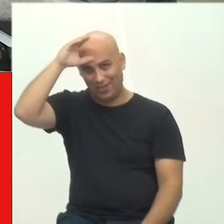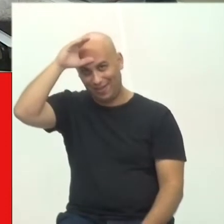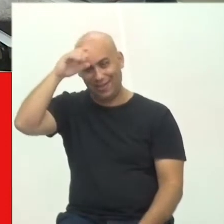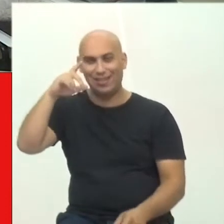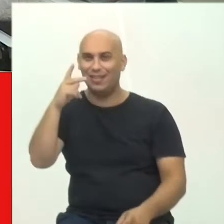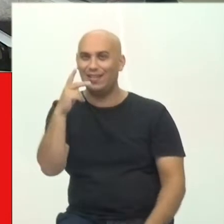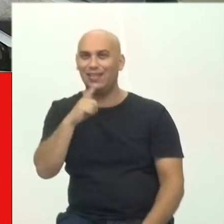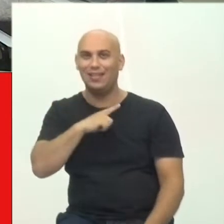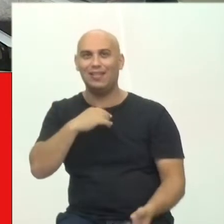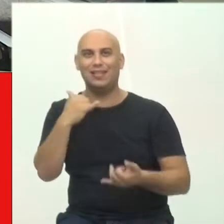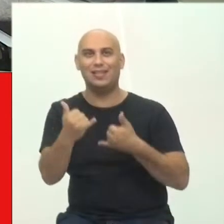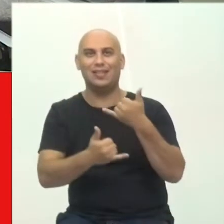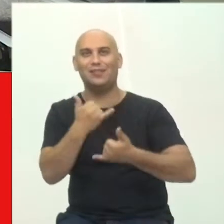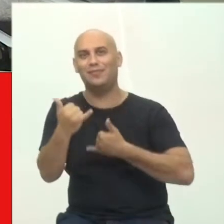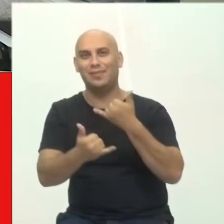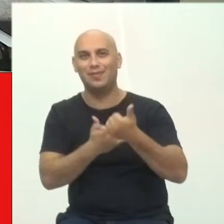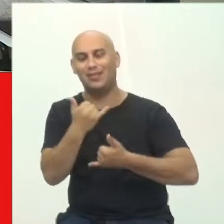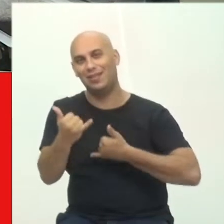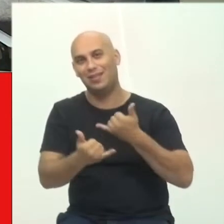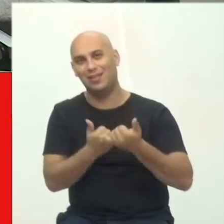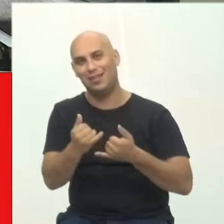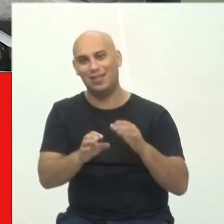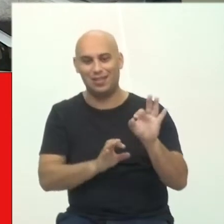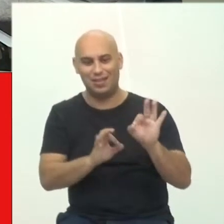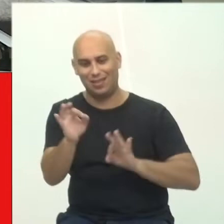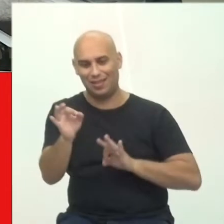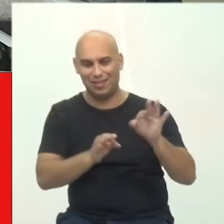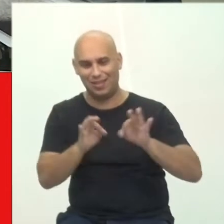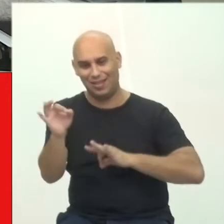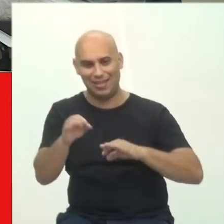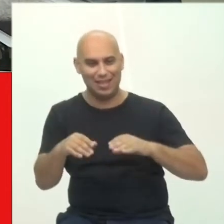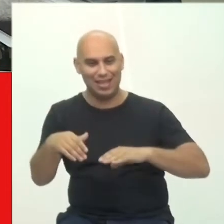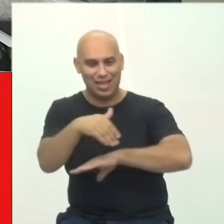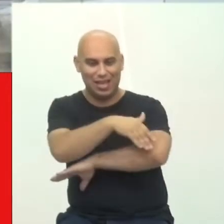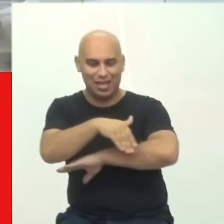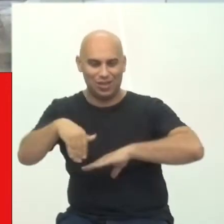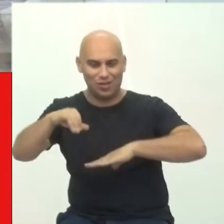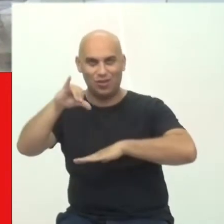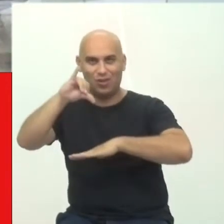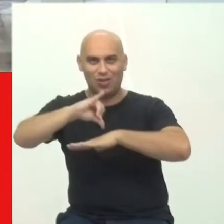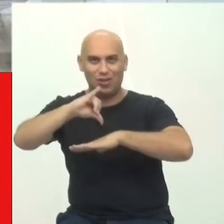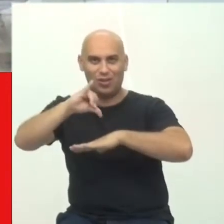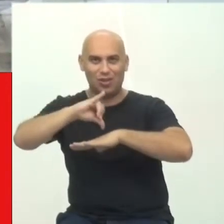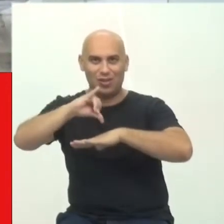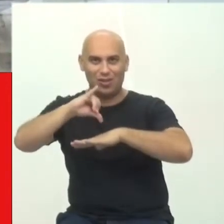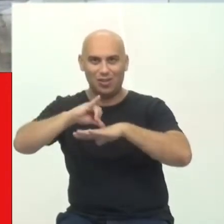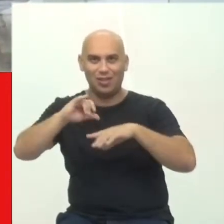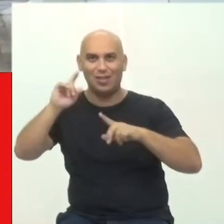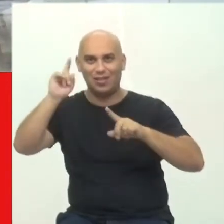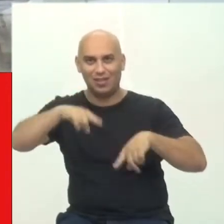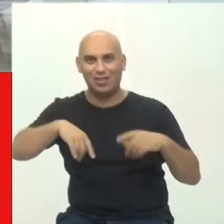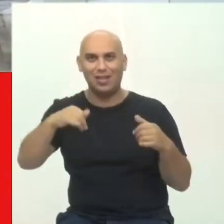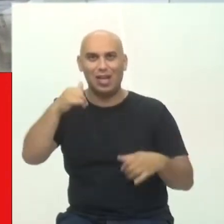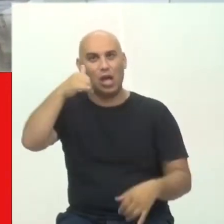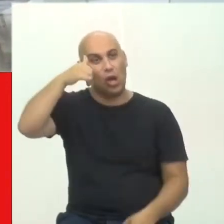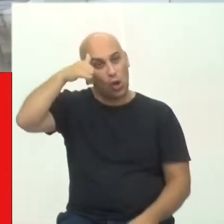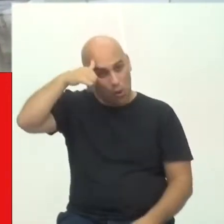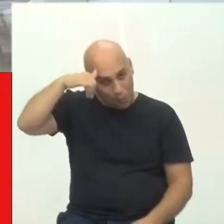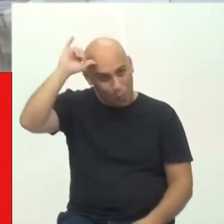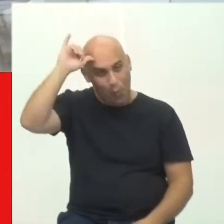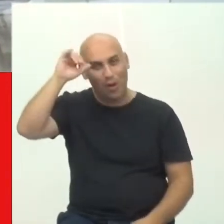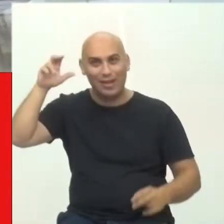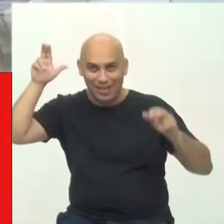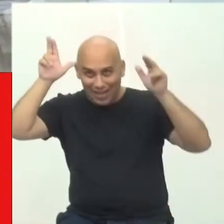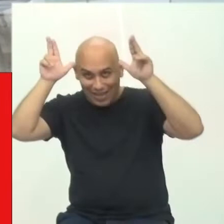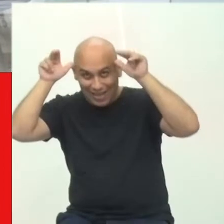brincadeira que se diz na etnia, que é o seguinte: quem planejou as ruas centrais de Criciúma foram os bois e os cavalos, né? Porque onde